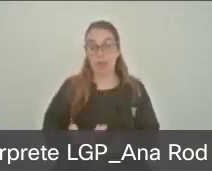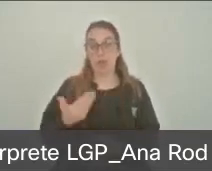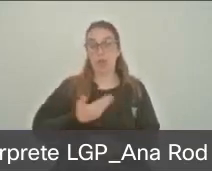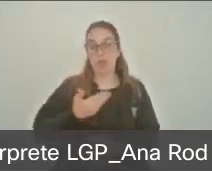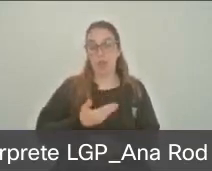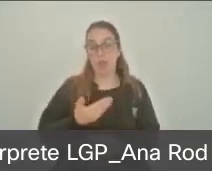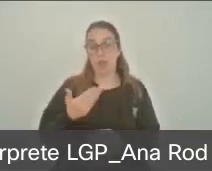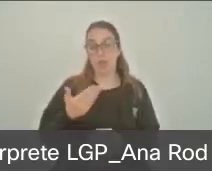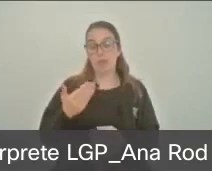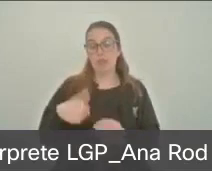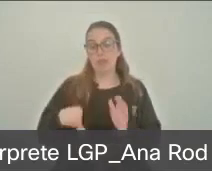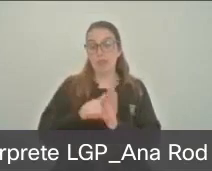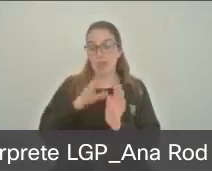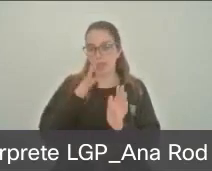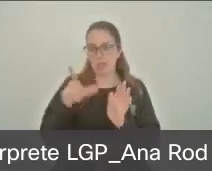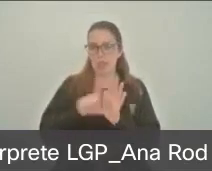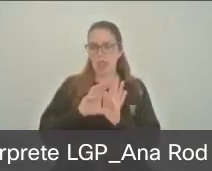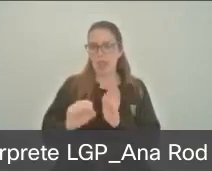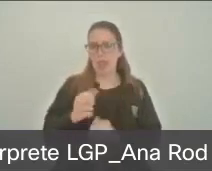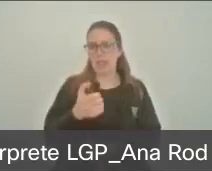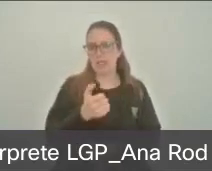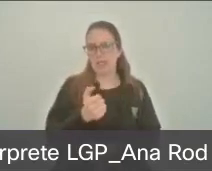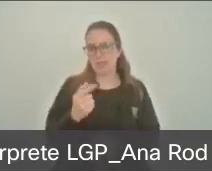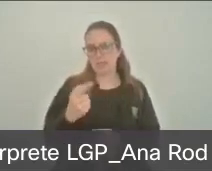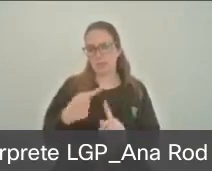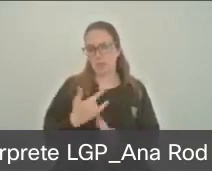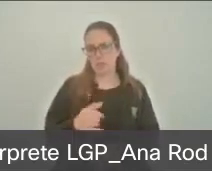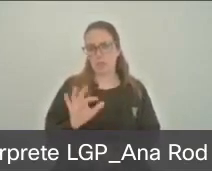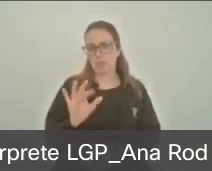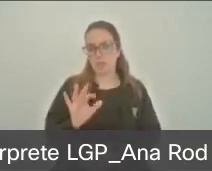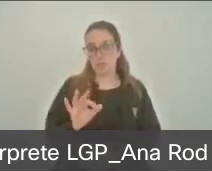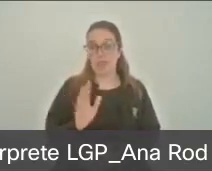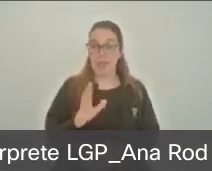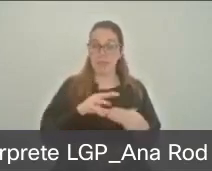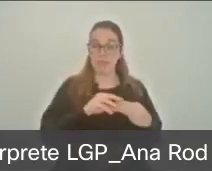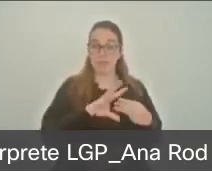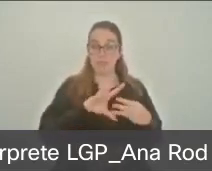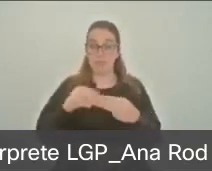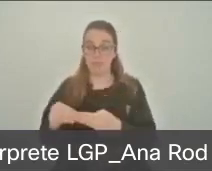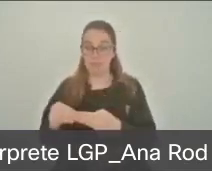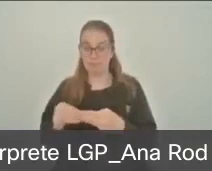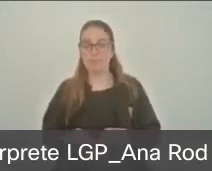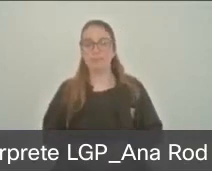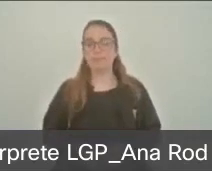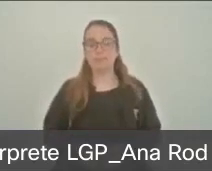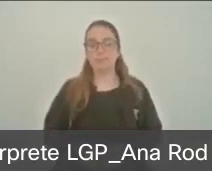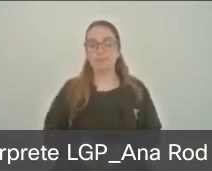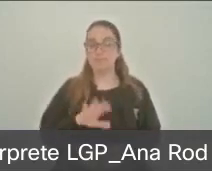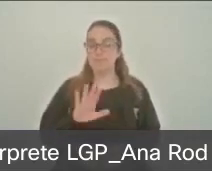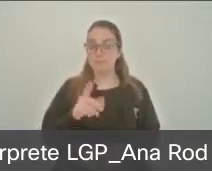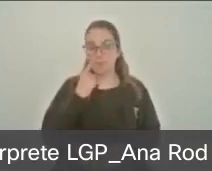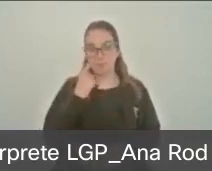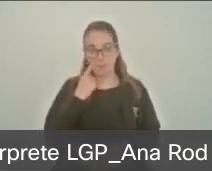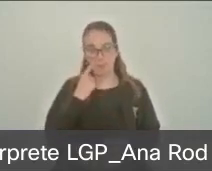consagrado na lei vigente hoje, que é a Lei 15 de 2014, provém já daqueles 3 diplomas. Uma exceção relevante tem que ver com